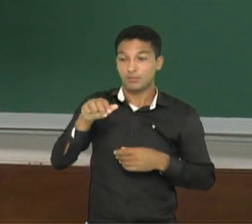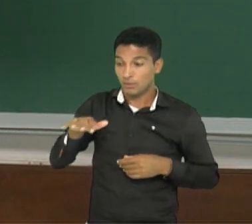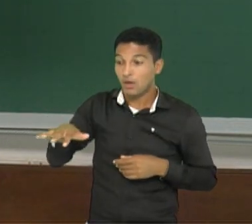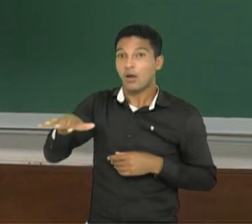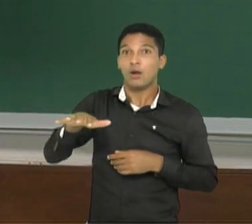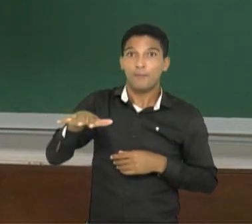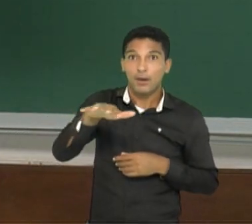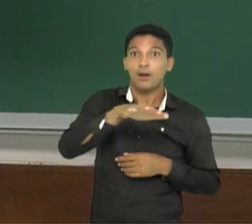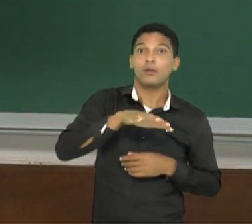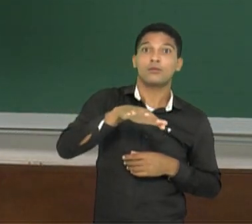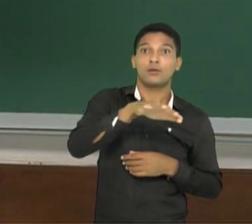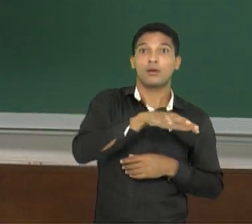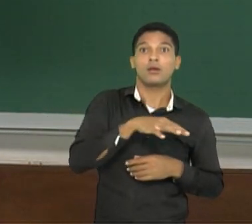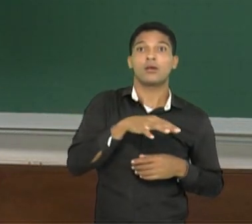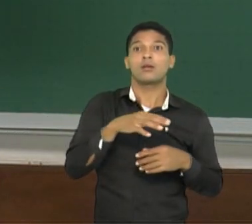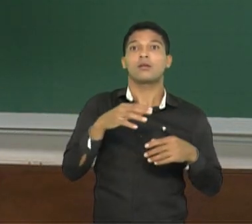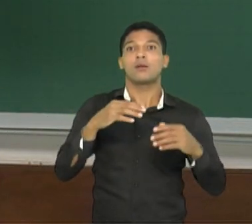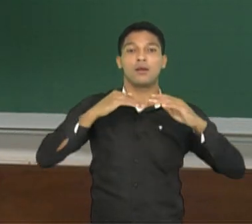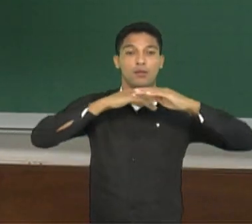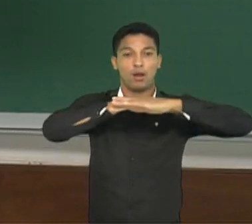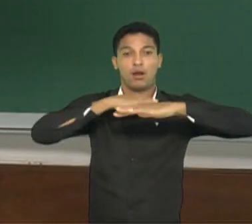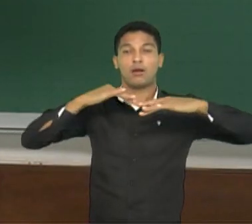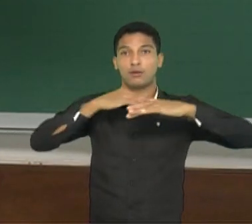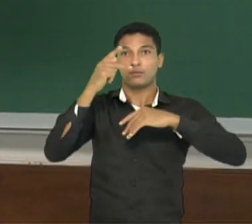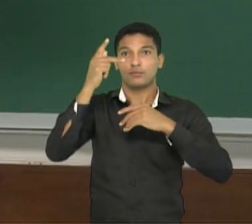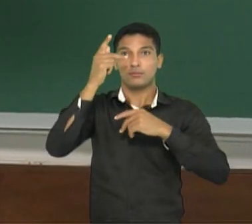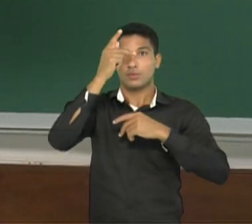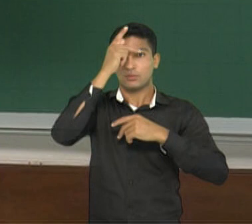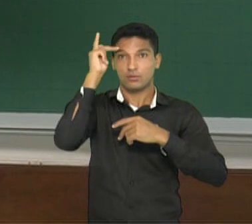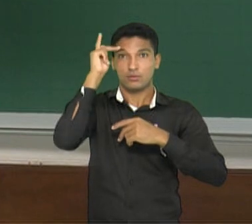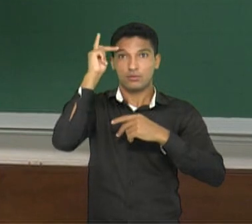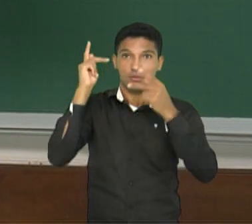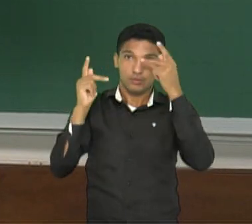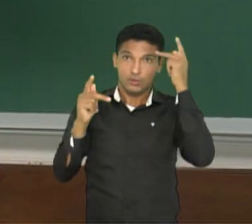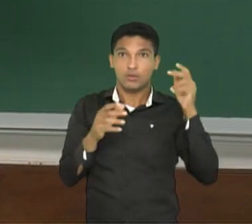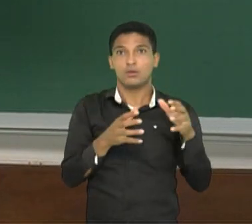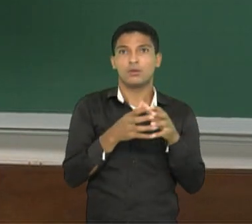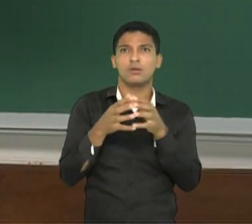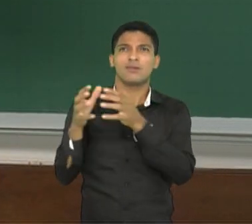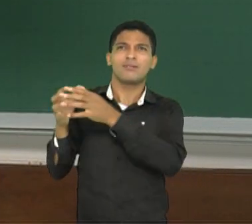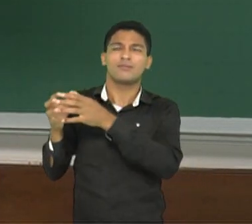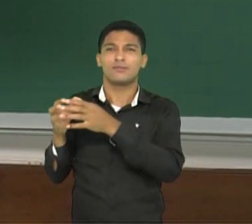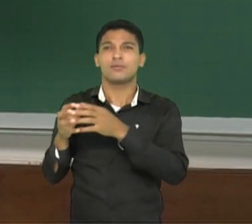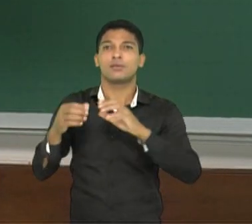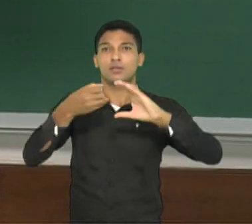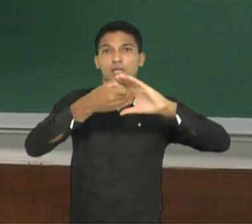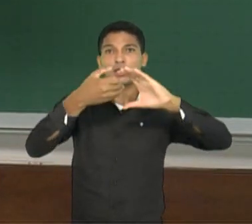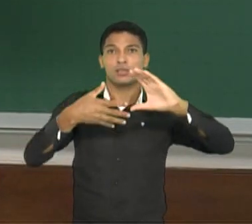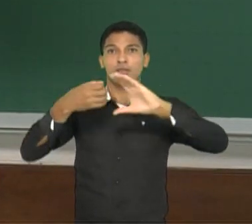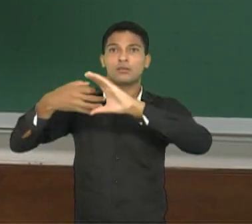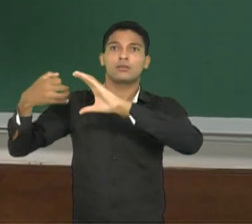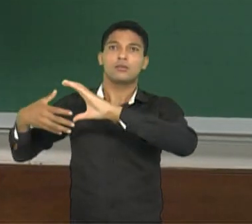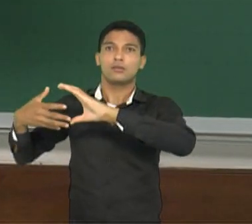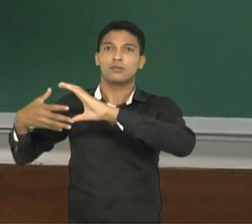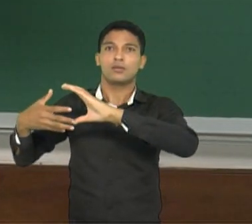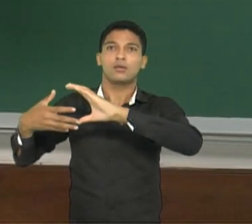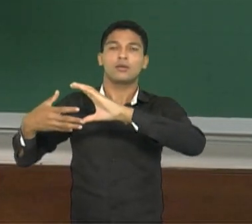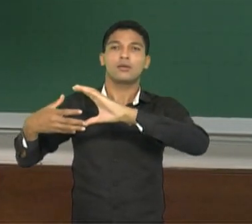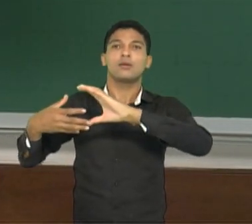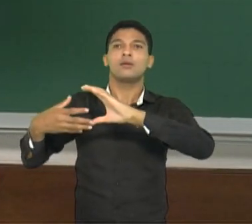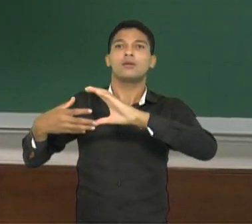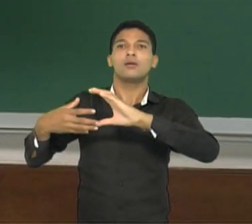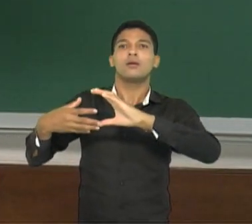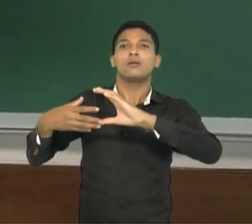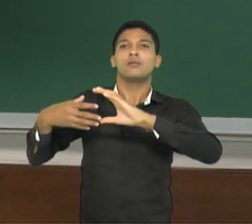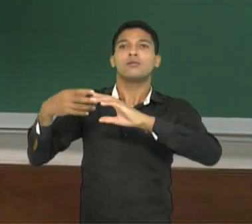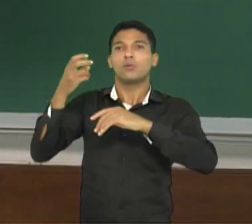território, esse grupo, né, que tem características, hábitos que são comuns, mas que tem outros que diferem